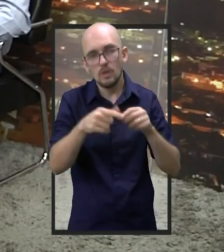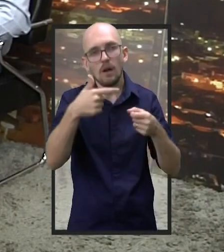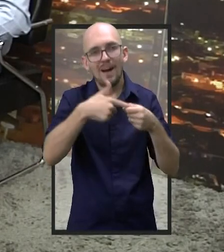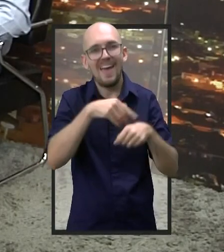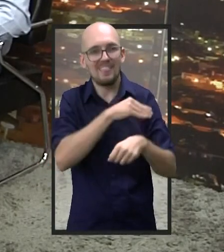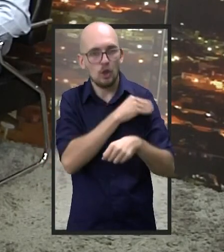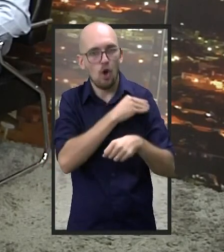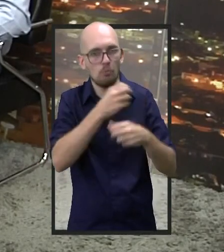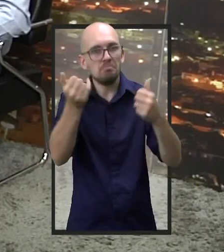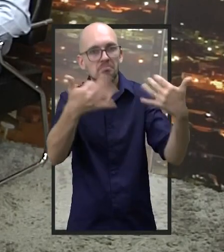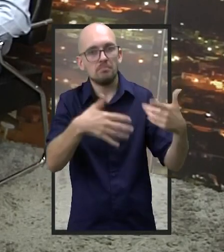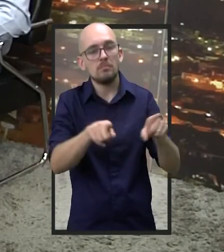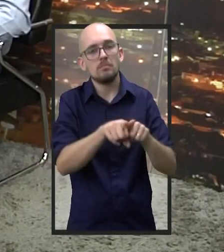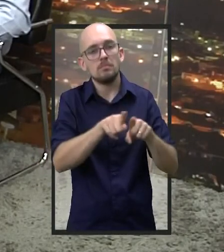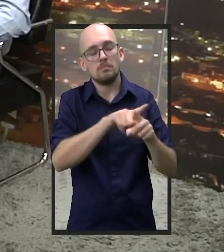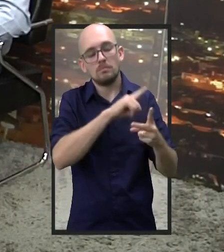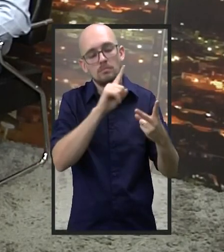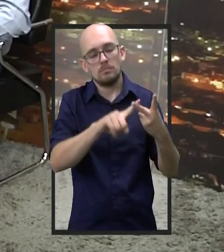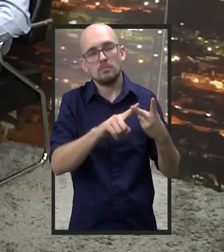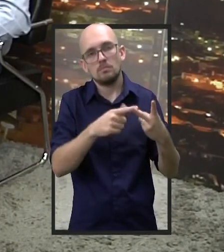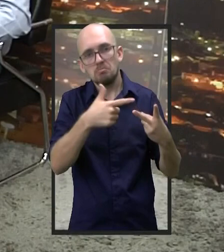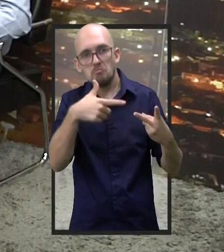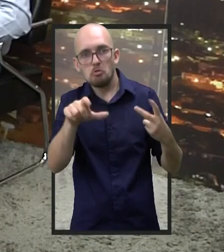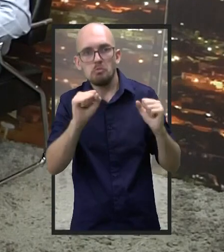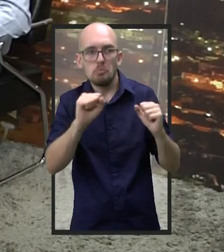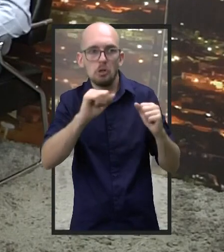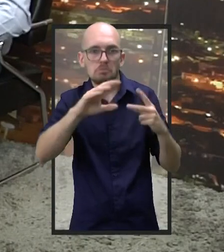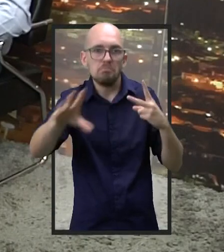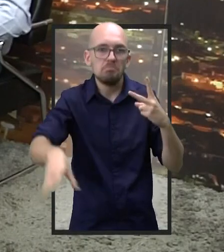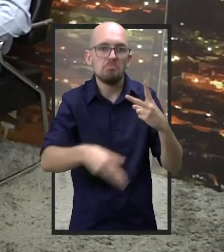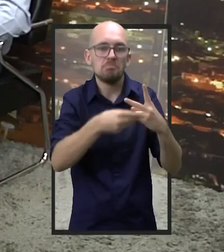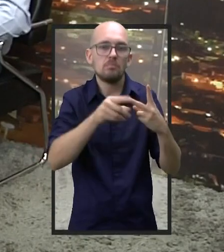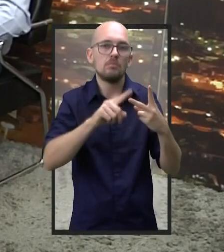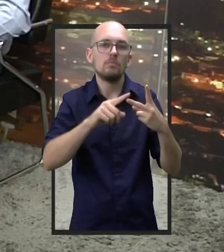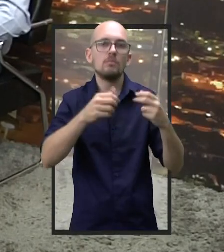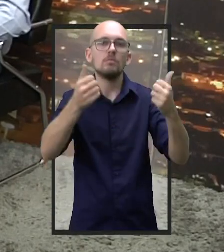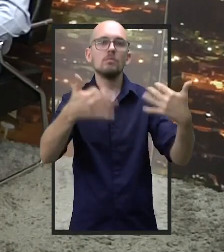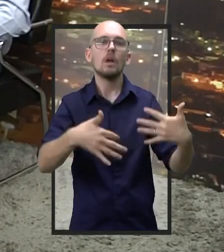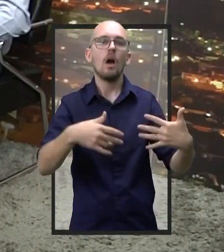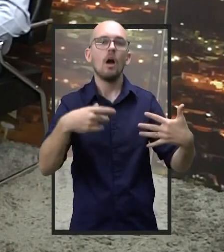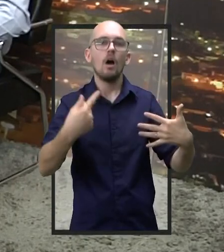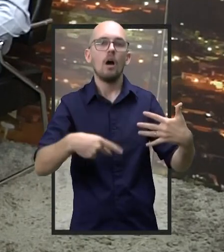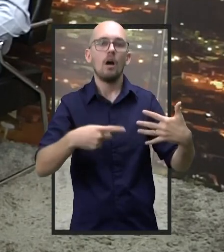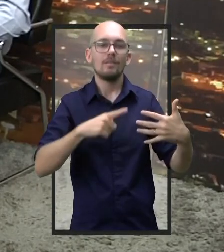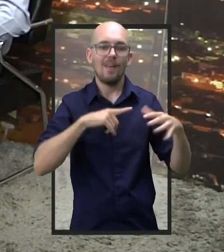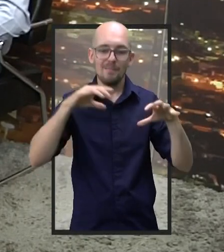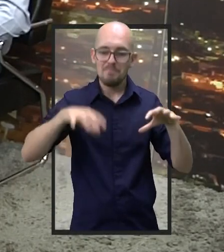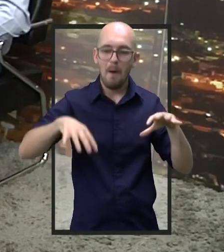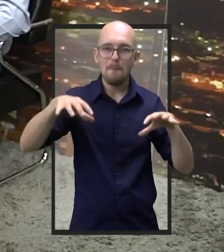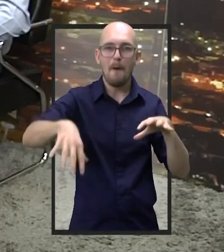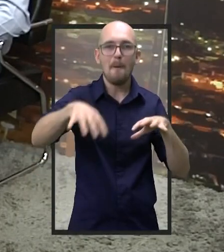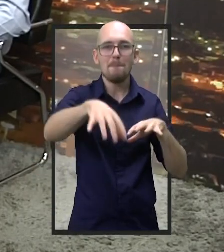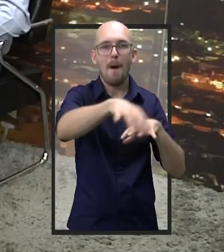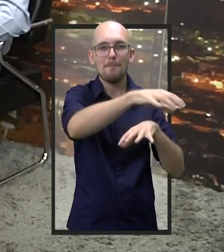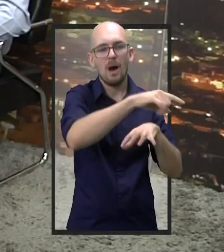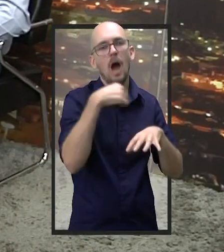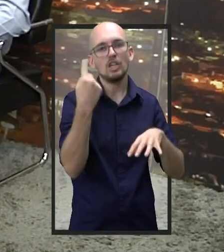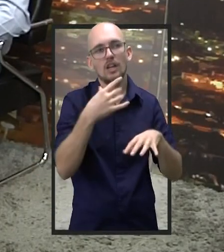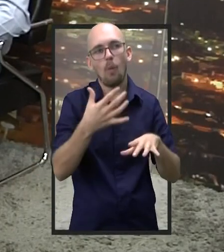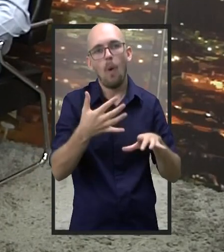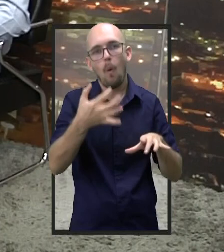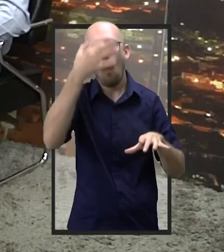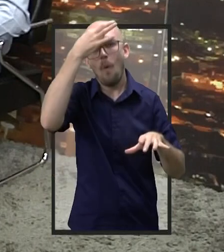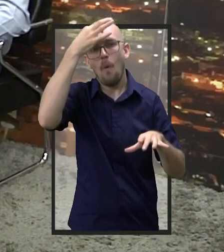sua resposta você possa de alguma forma responder aí dessa cadeia produtiva que existe, que nós ficamos cientes